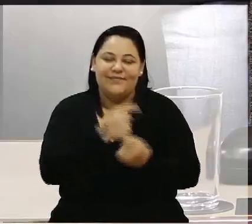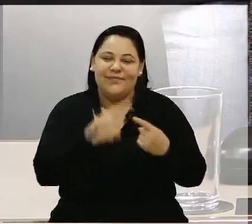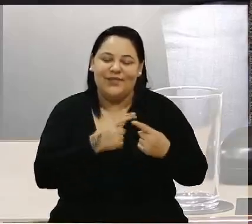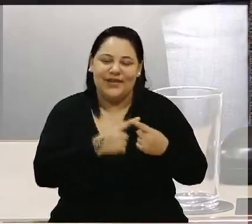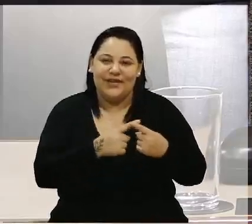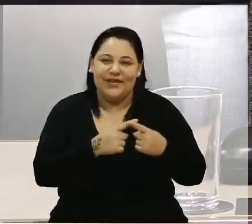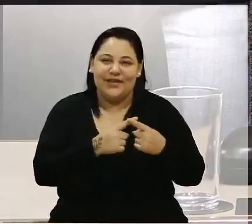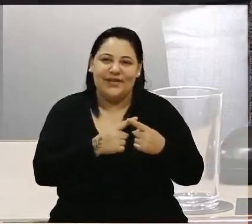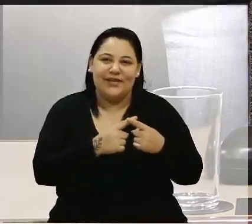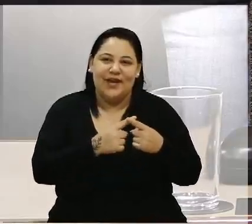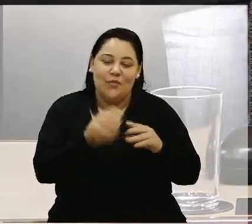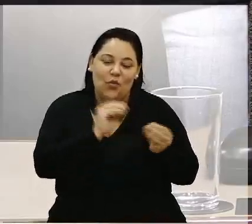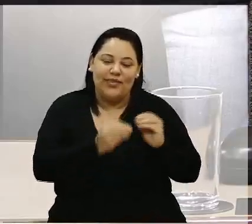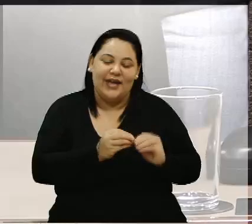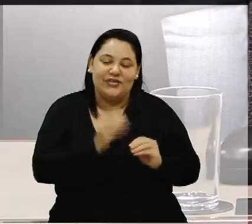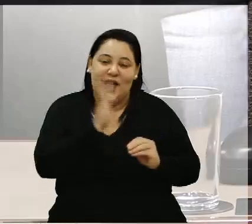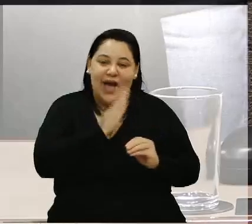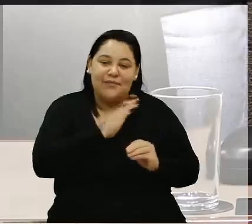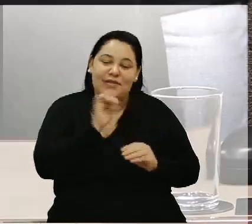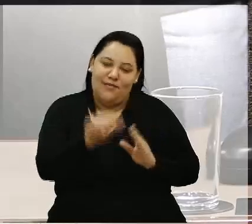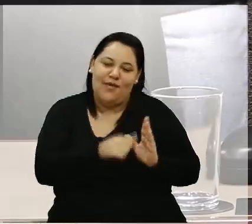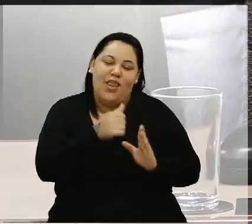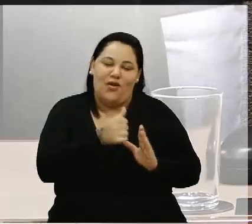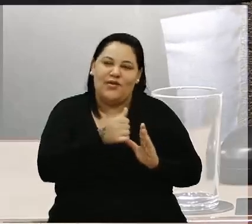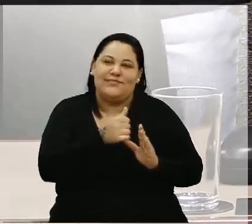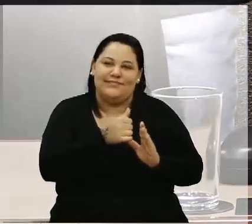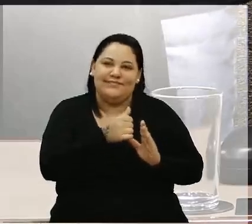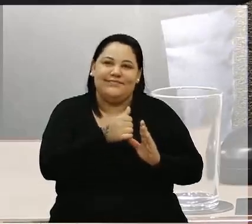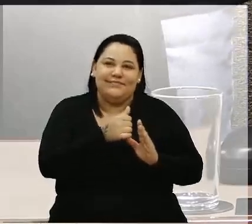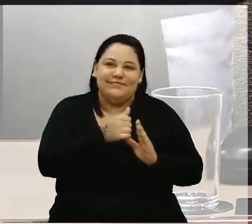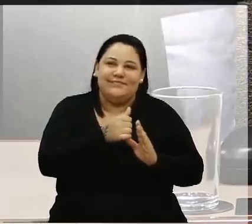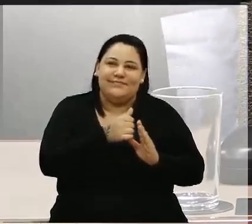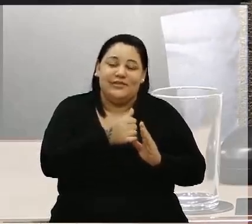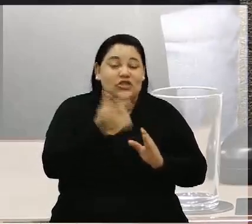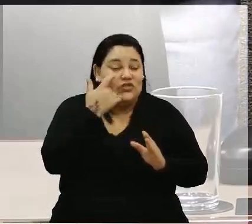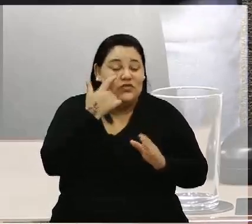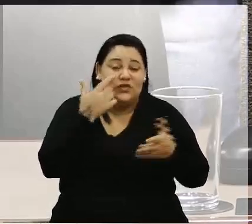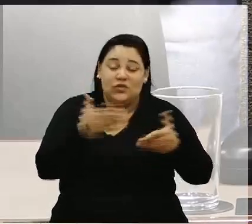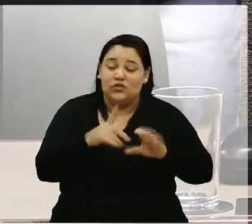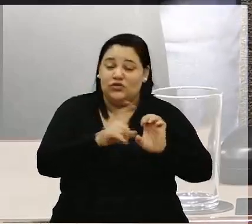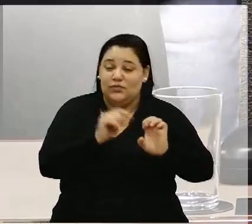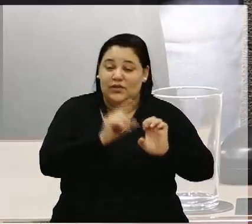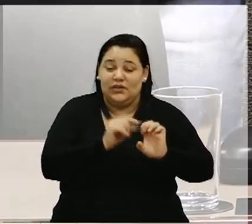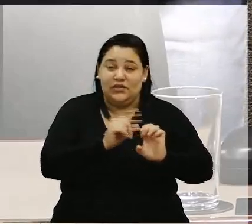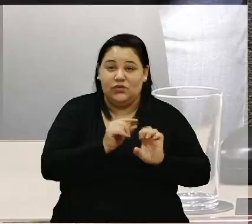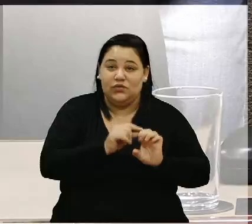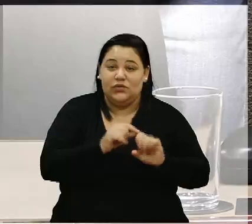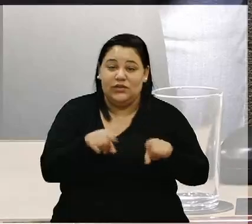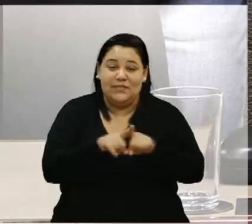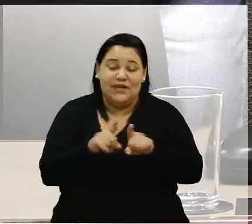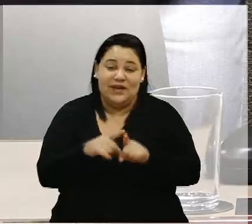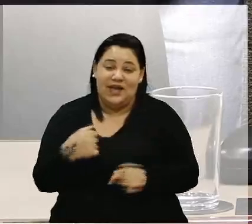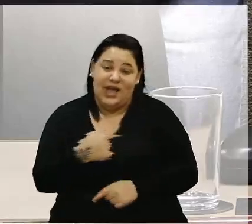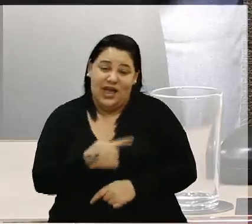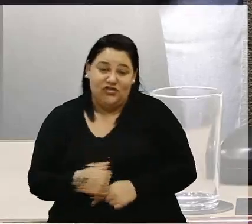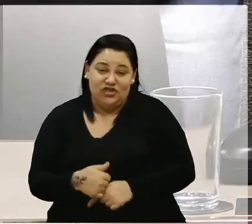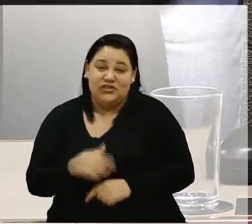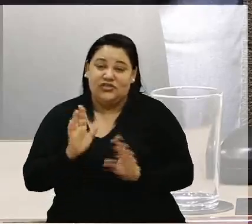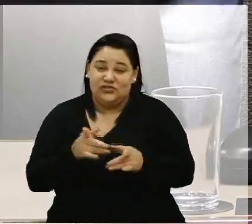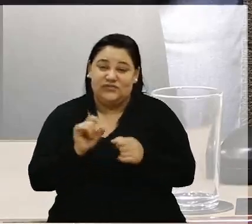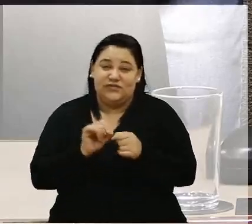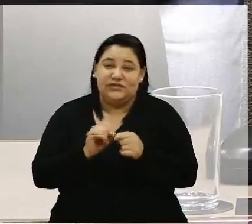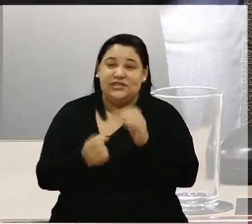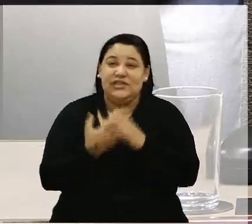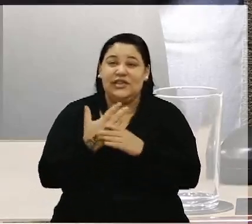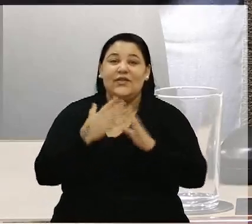assim não vou me prolongar mais aqui, mas basta a gente ver que hoje tanto o empresário Elon Musk como também a China está lançando aquelas